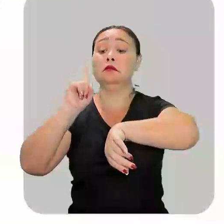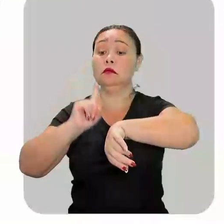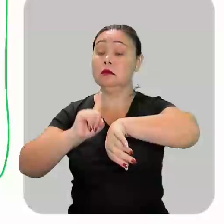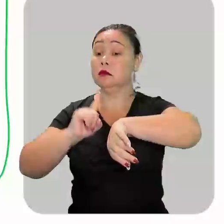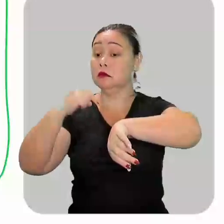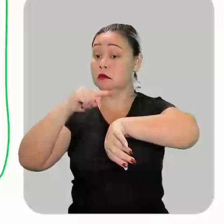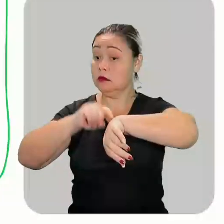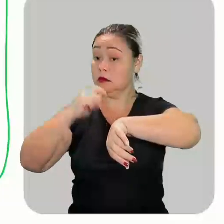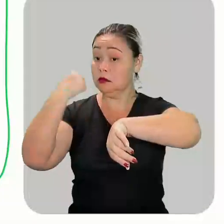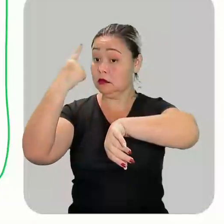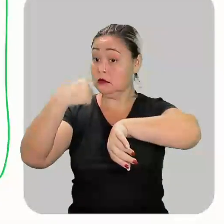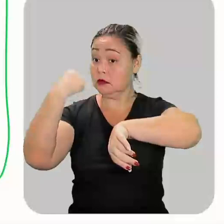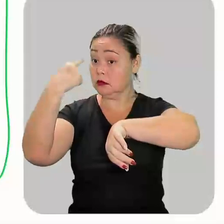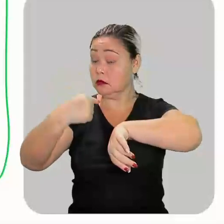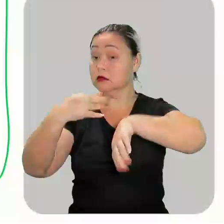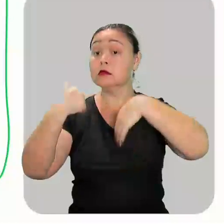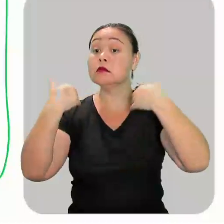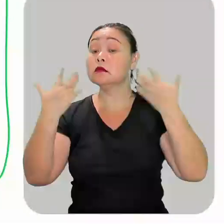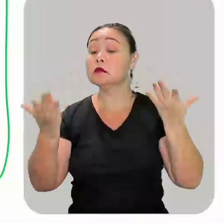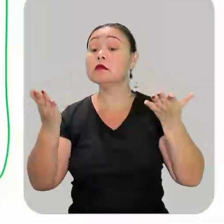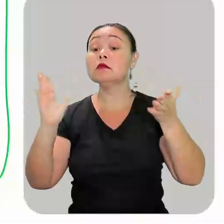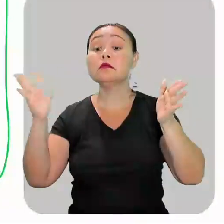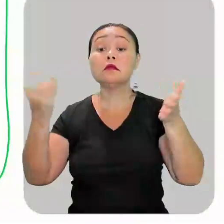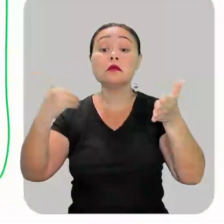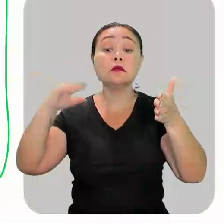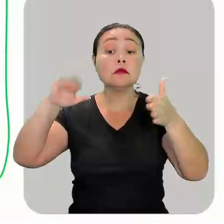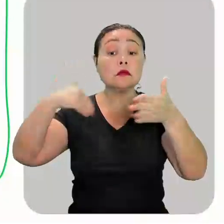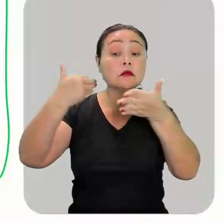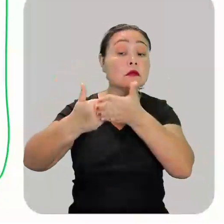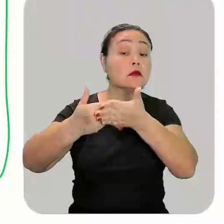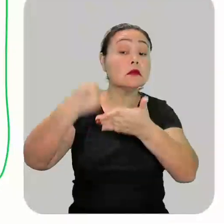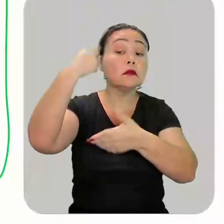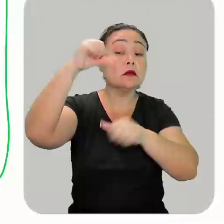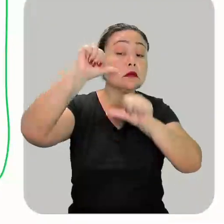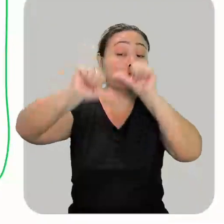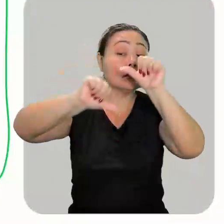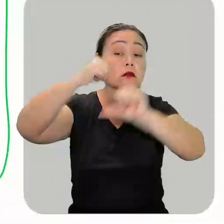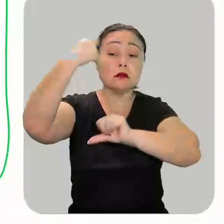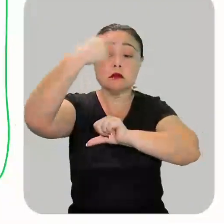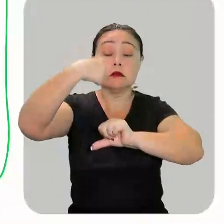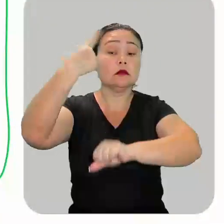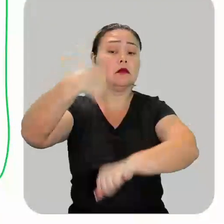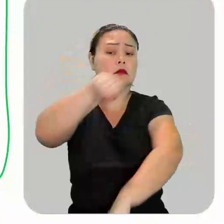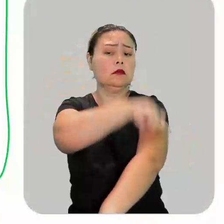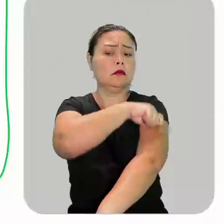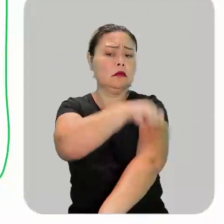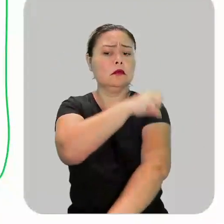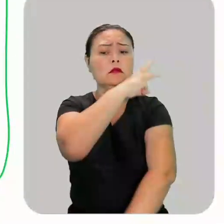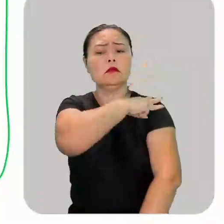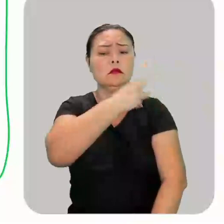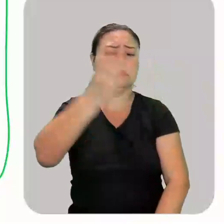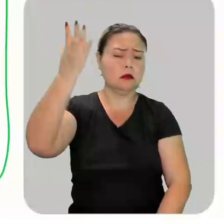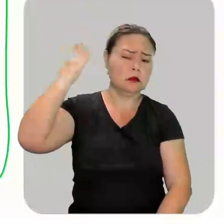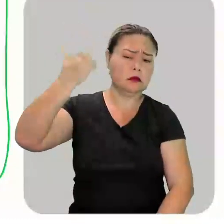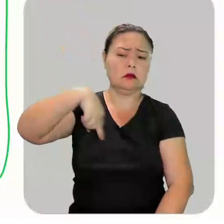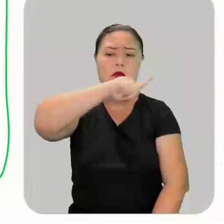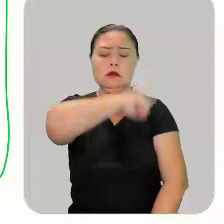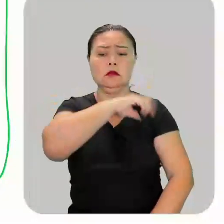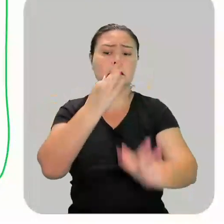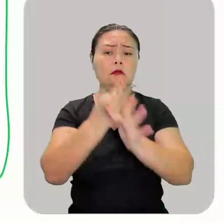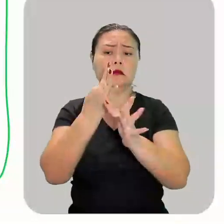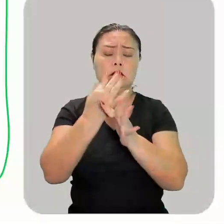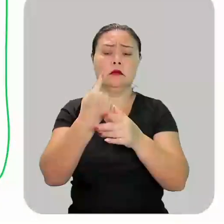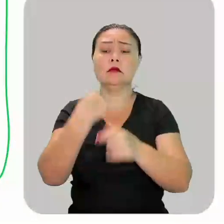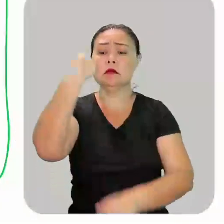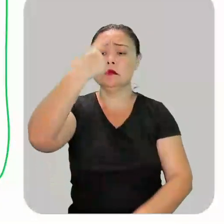vai acontecer? Isso. E aí, para chegar em horas, o que a gente faz mesmo? O aluno que está no terceiro ano já aprendeu lá no primeiro ano em física que